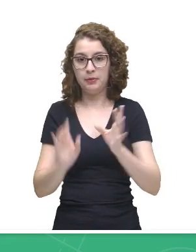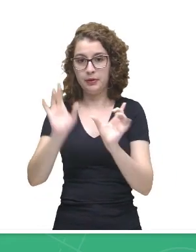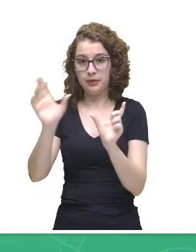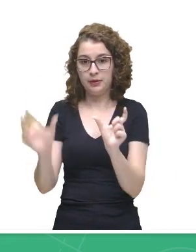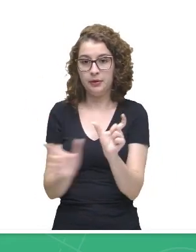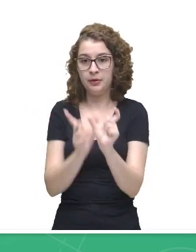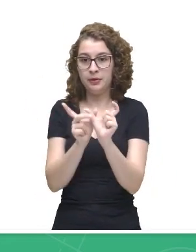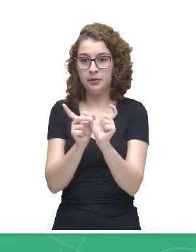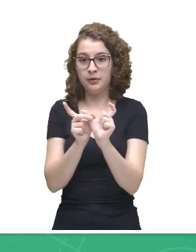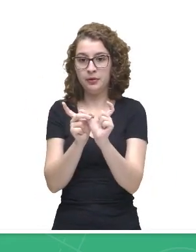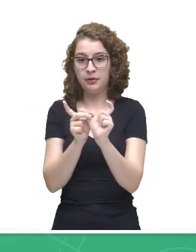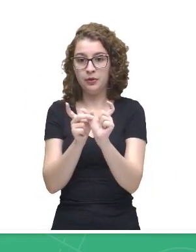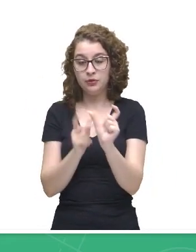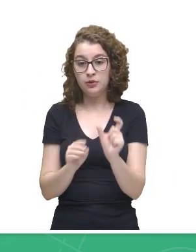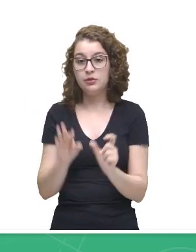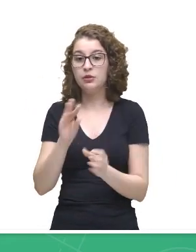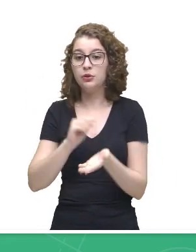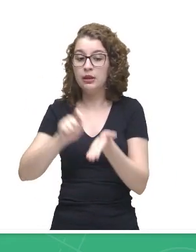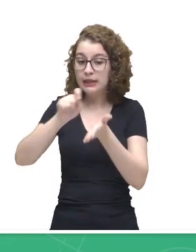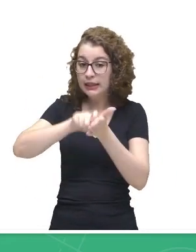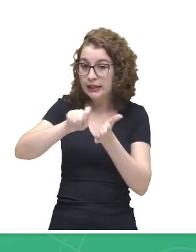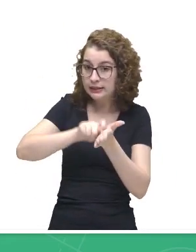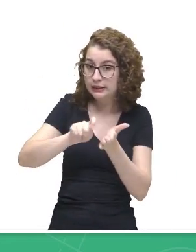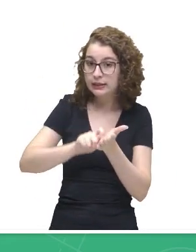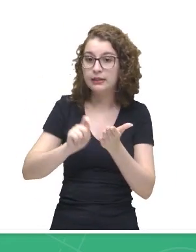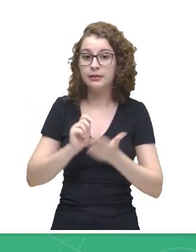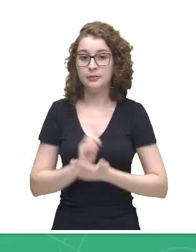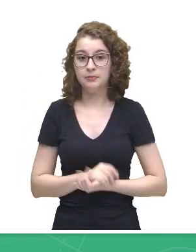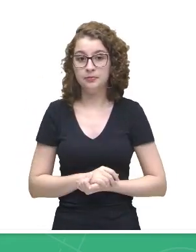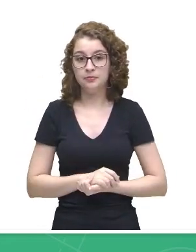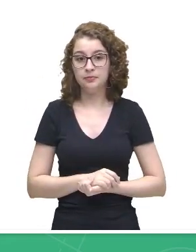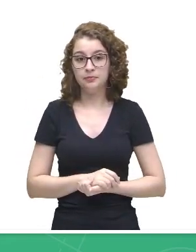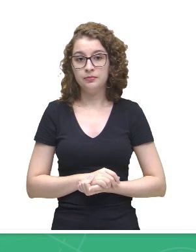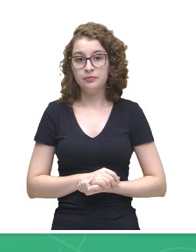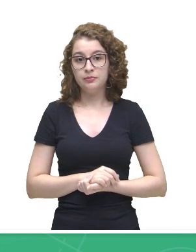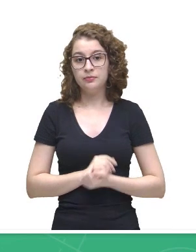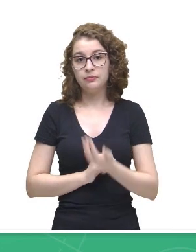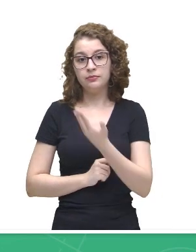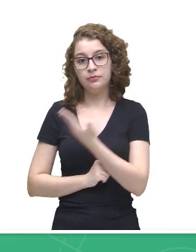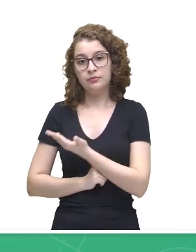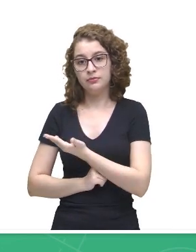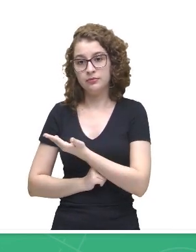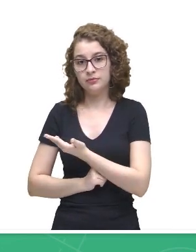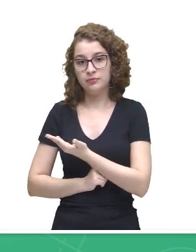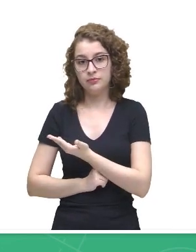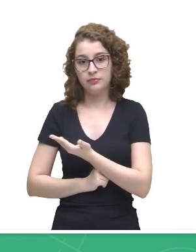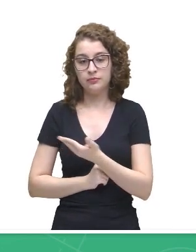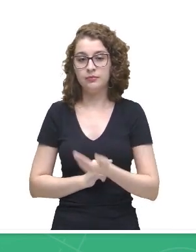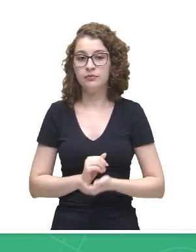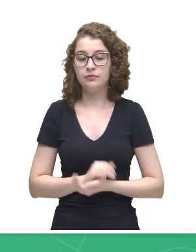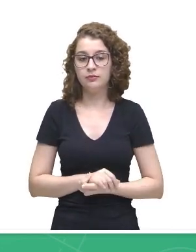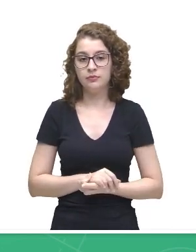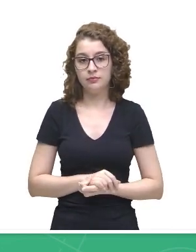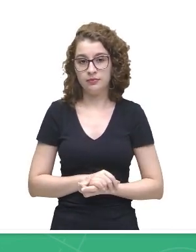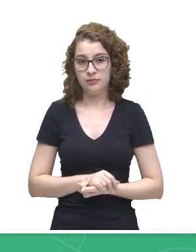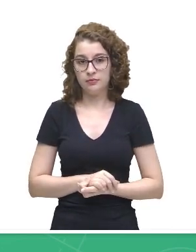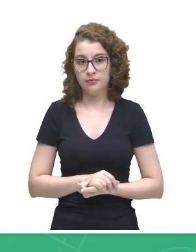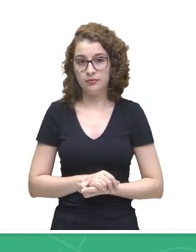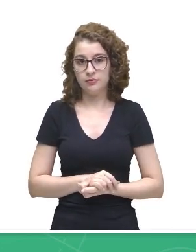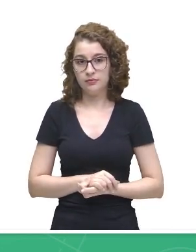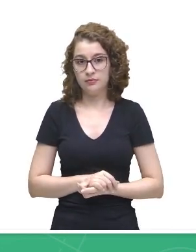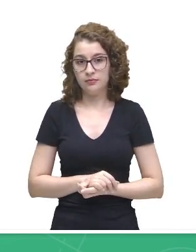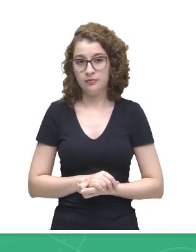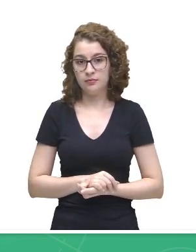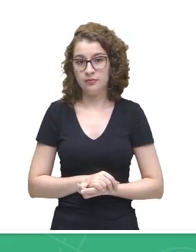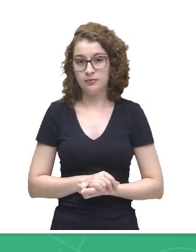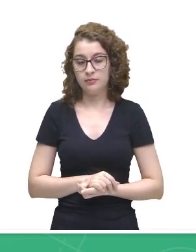na fala, ok? Vejam exemplos com as consecutivas ou conclusivas. My trip